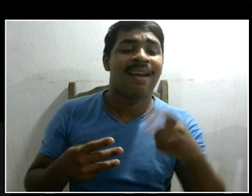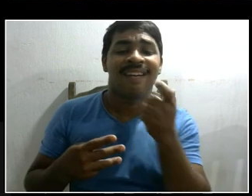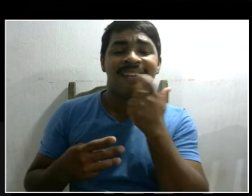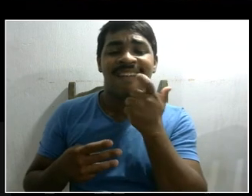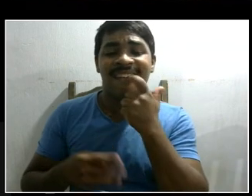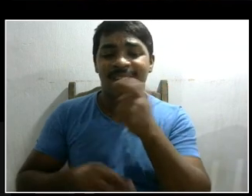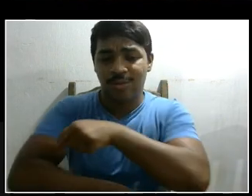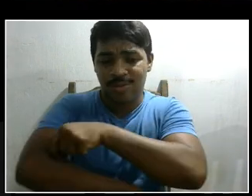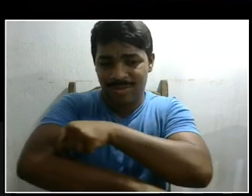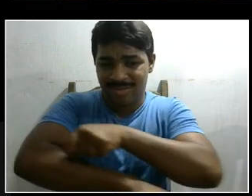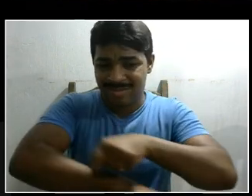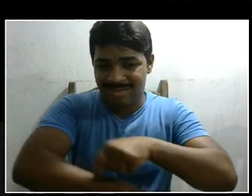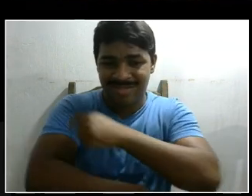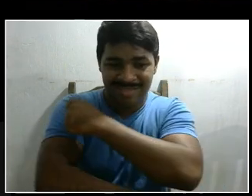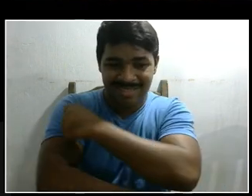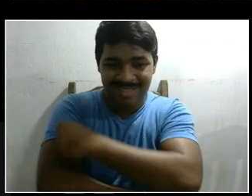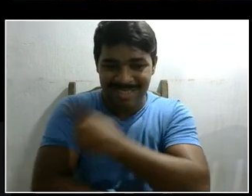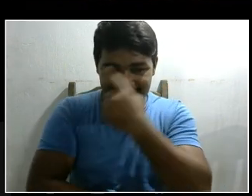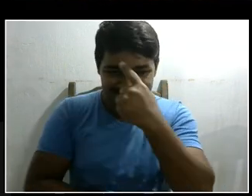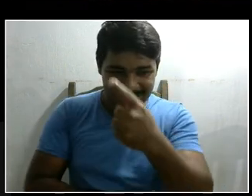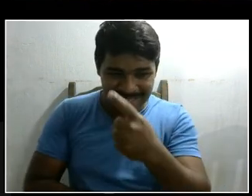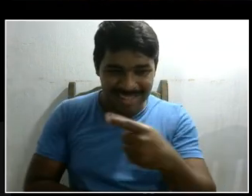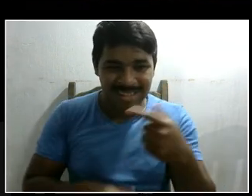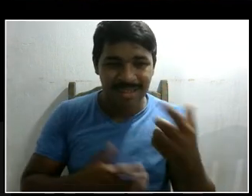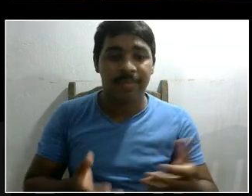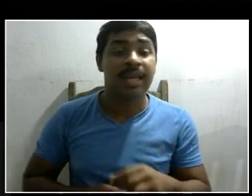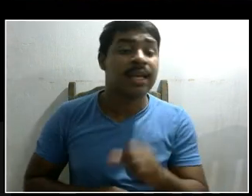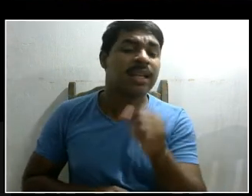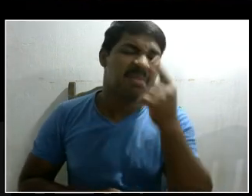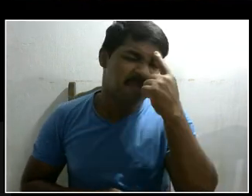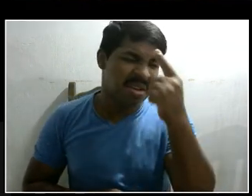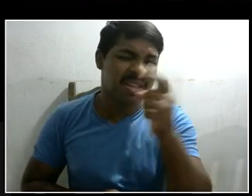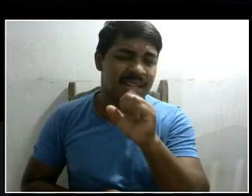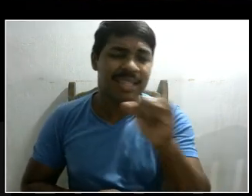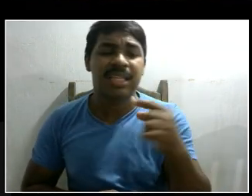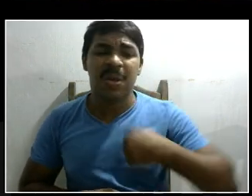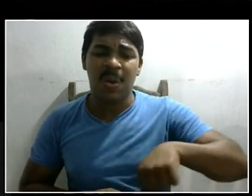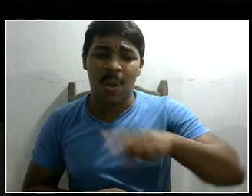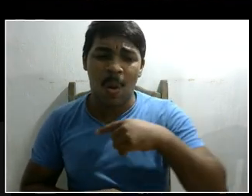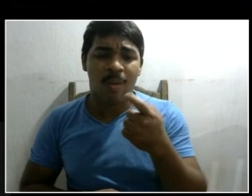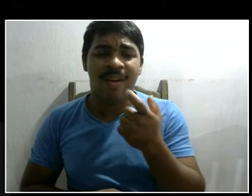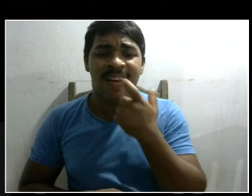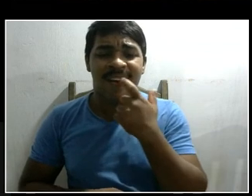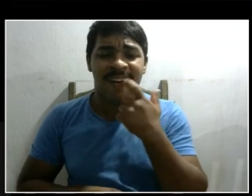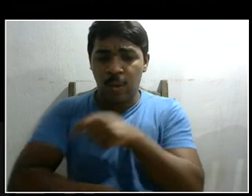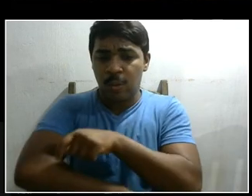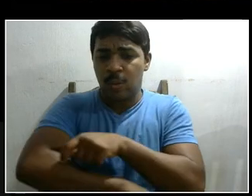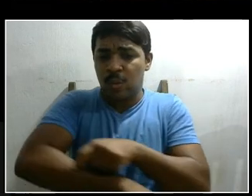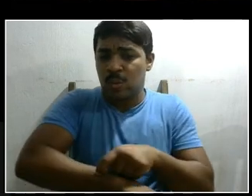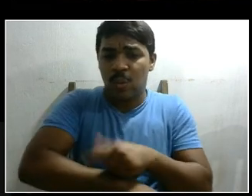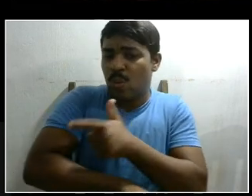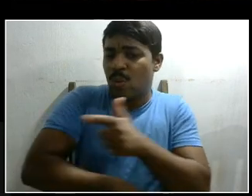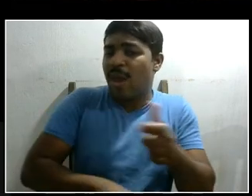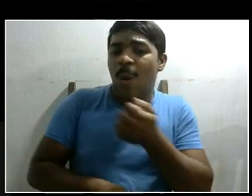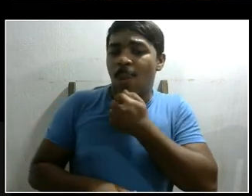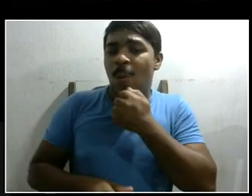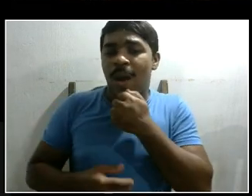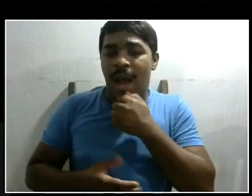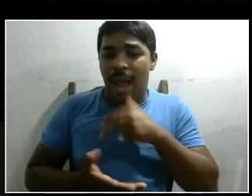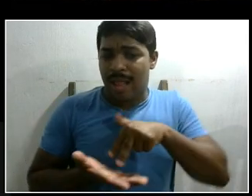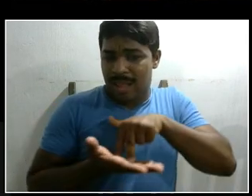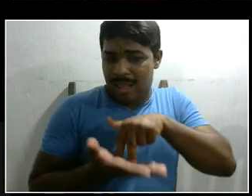né, ao nosso corpo, aos nossos músculos. Já imaginou se a gente não tivesse ossos no nosso corpo? A gente não conseguiria ficar em pé. Então, ele serve